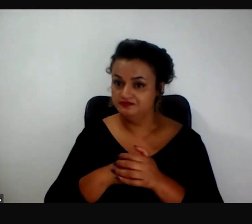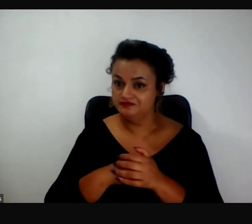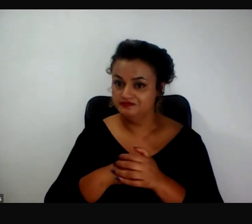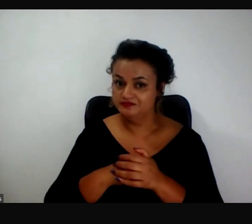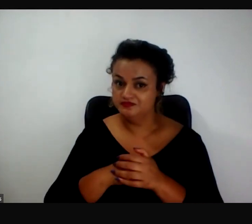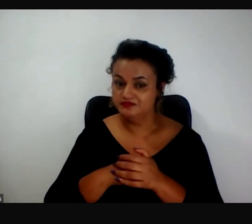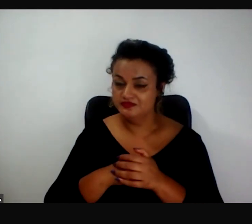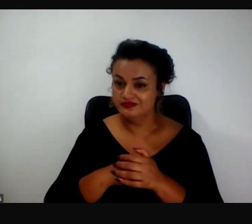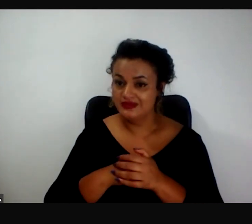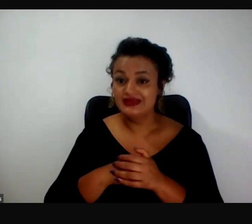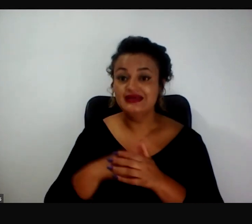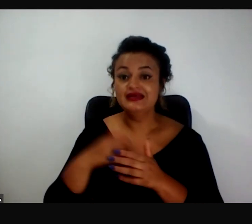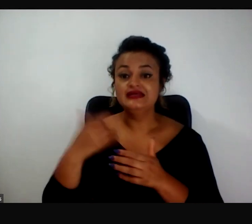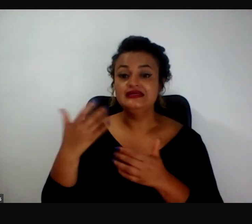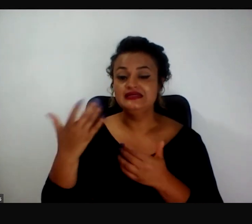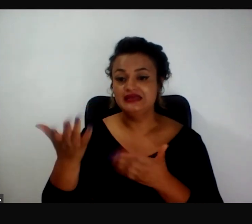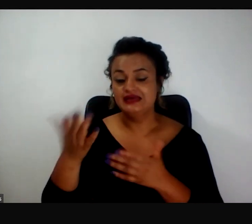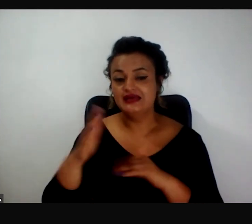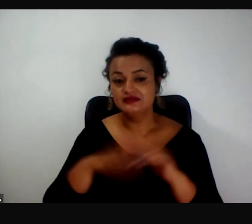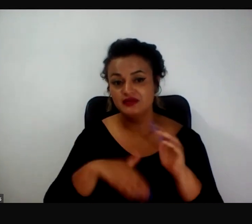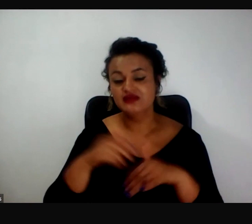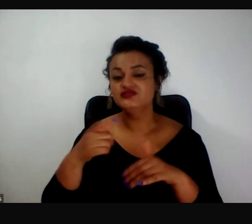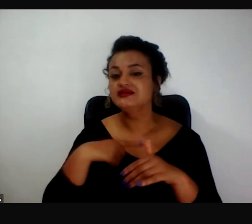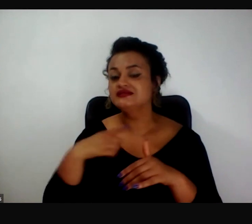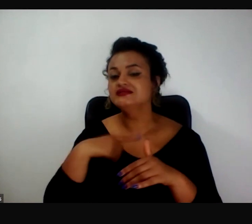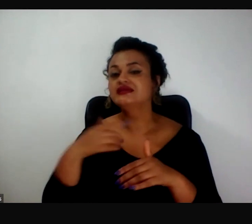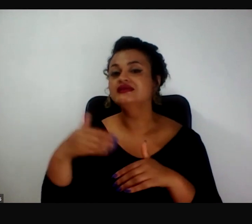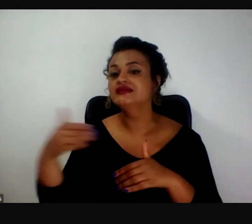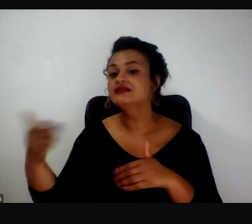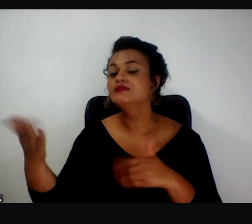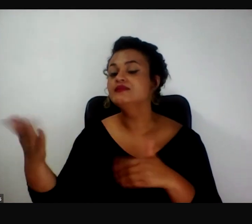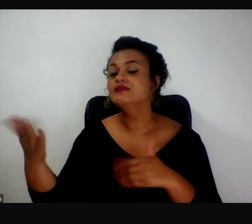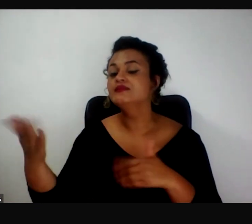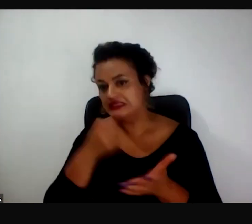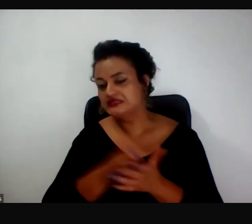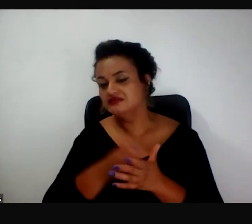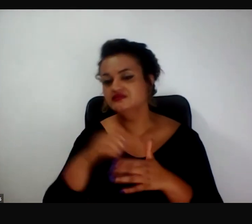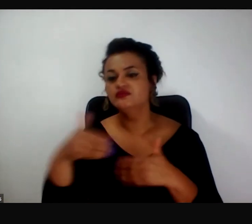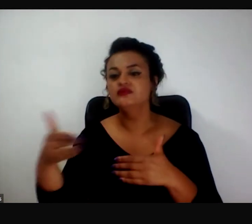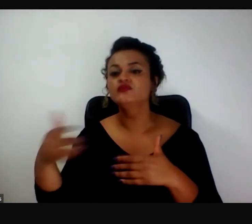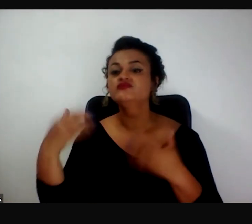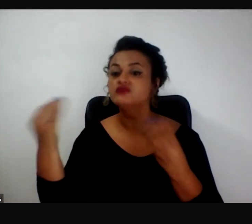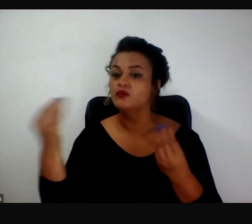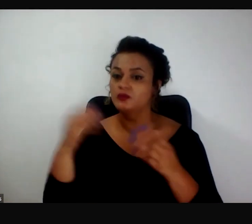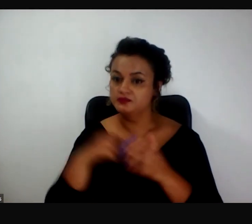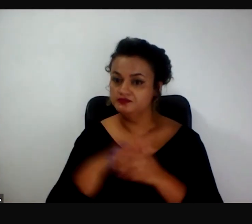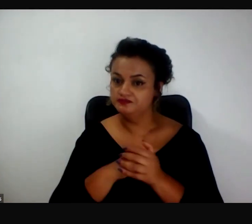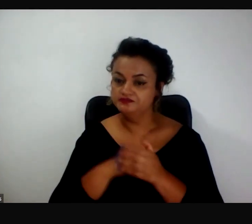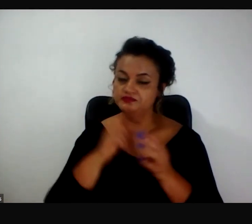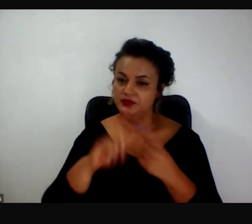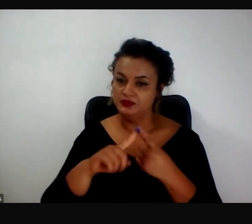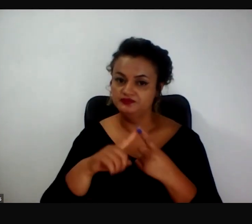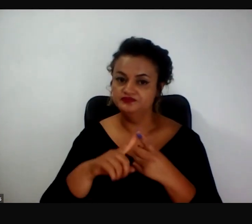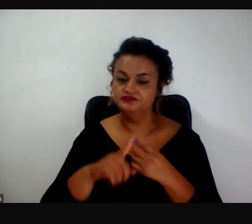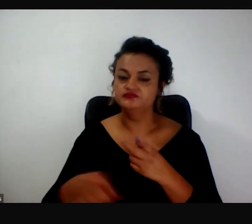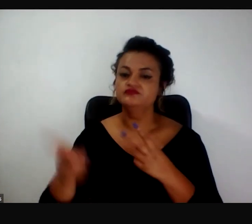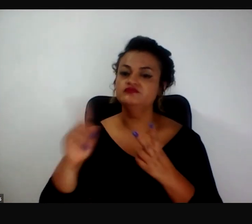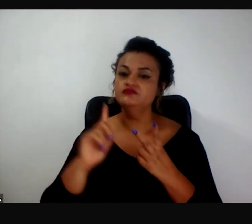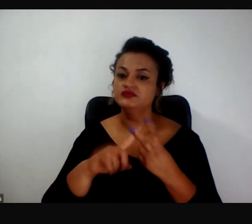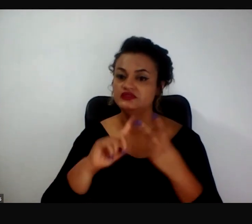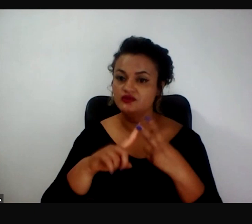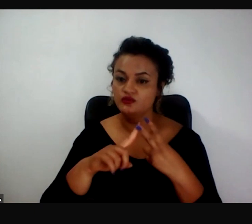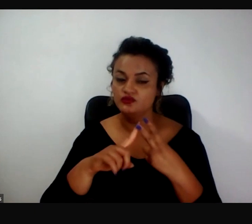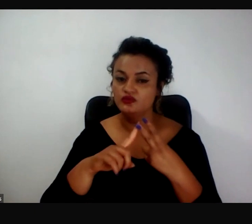tivesse sido a ratio decidendi, a razão decisiva da decisão, e que existisse